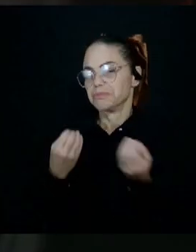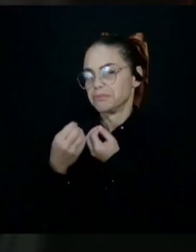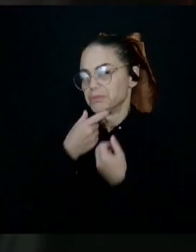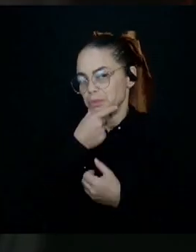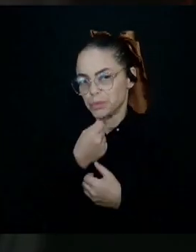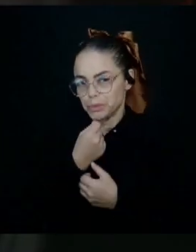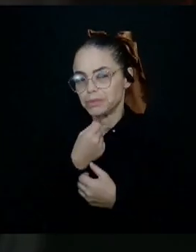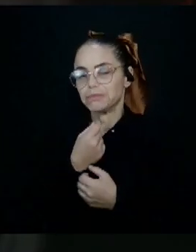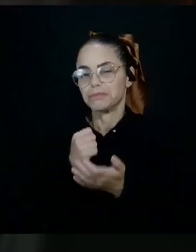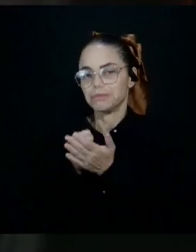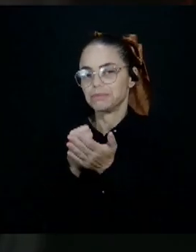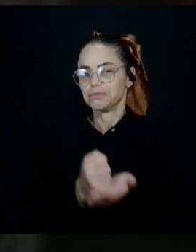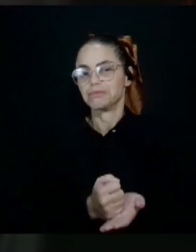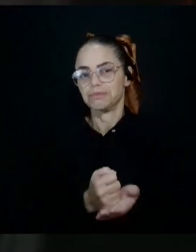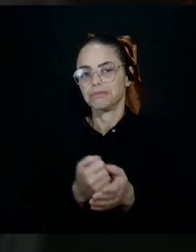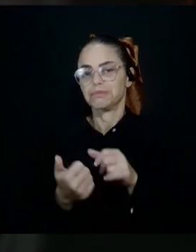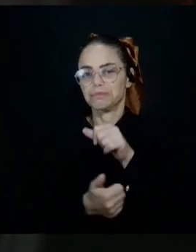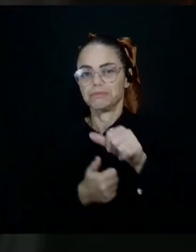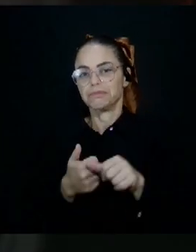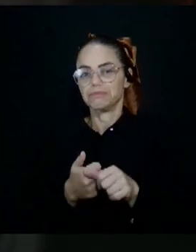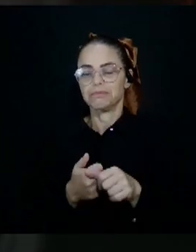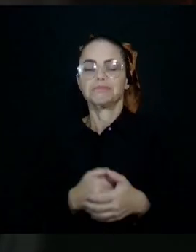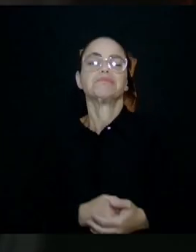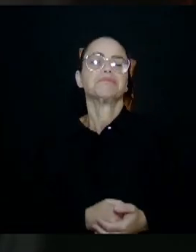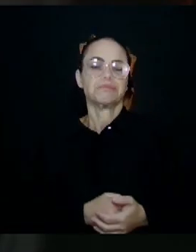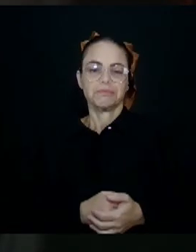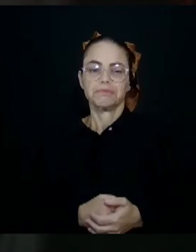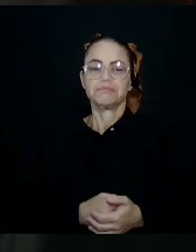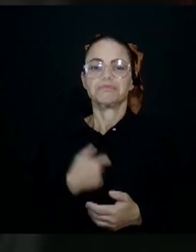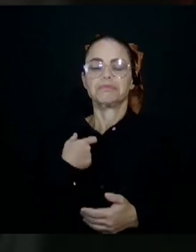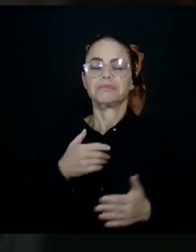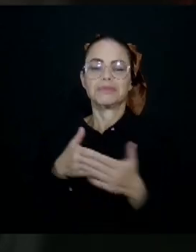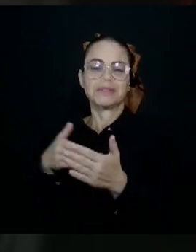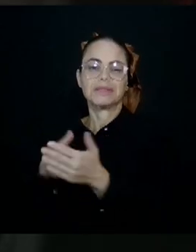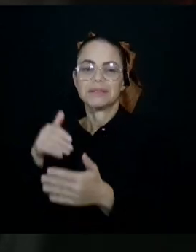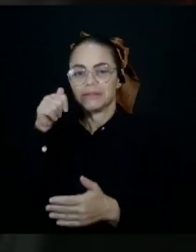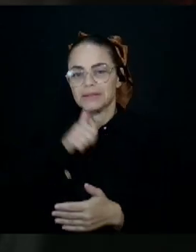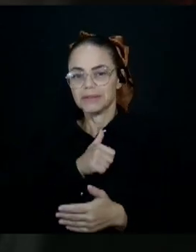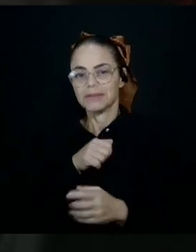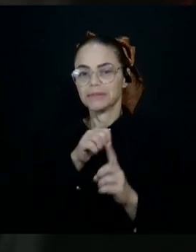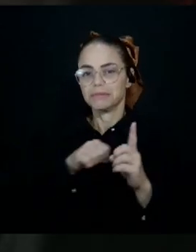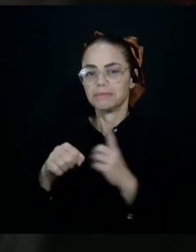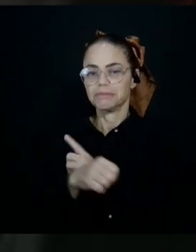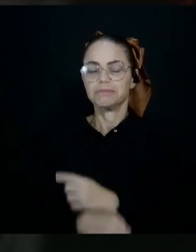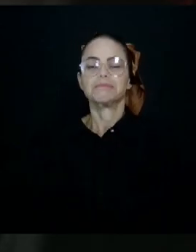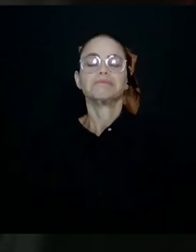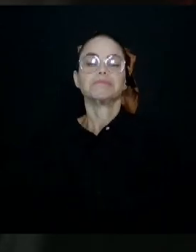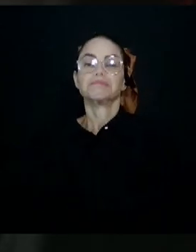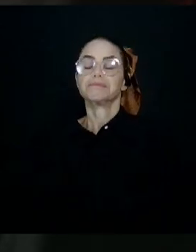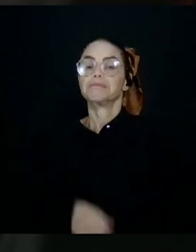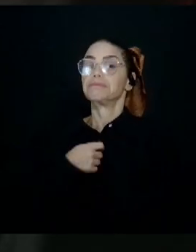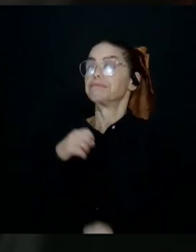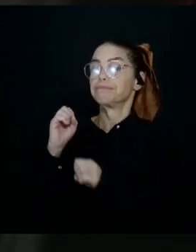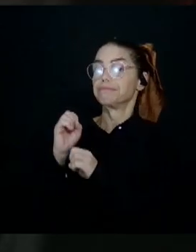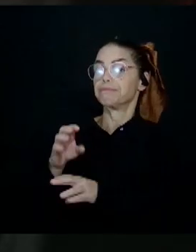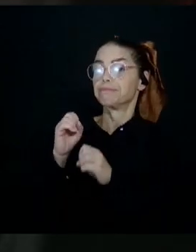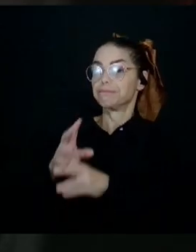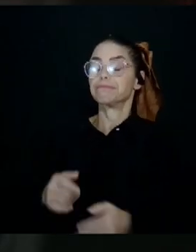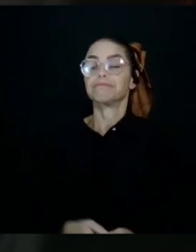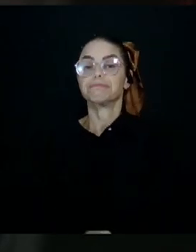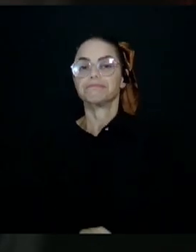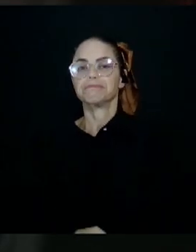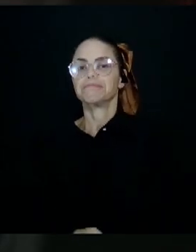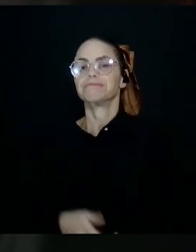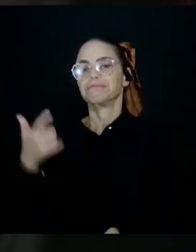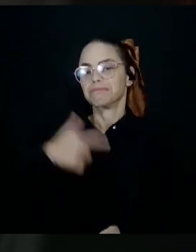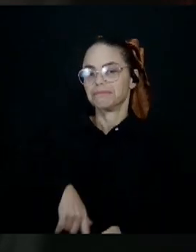mudança desses rótulos que limitam tanto as mulheres na sociedade? O Lute já deu uma aula aqui, mas vai repetir, porque vale a pena a